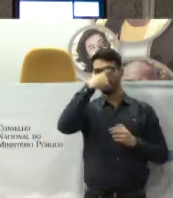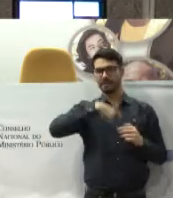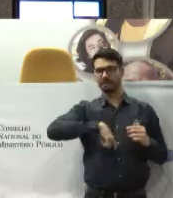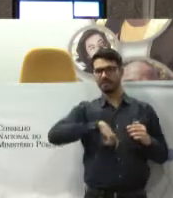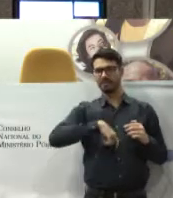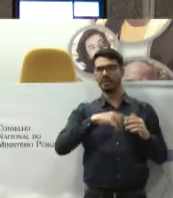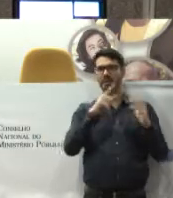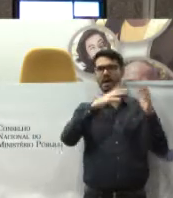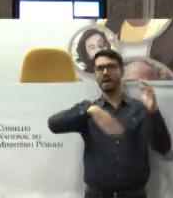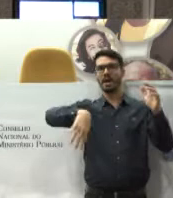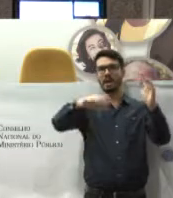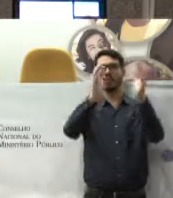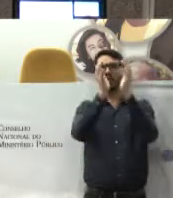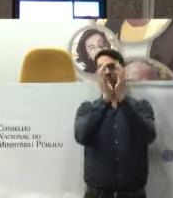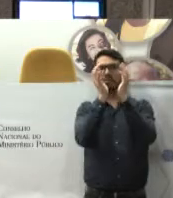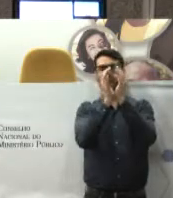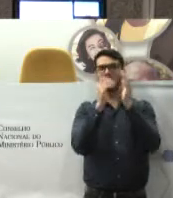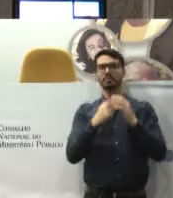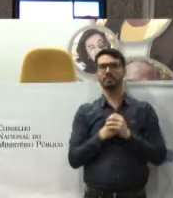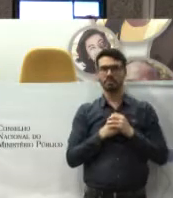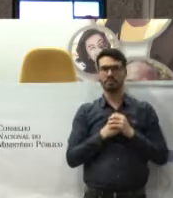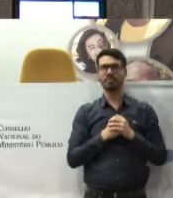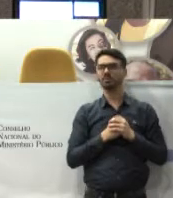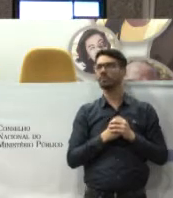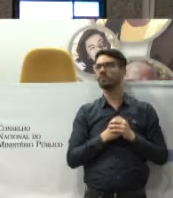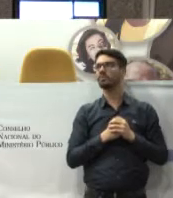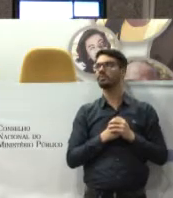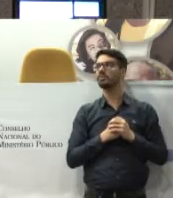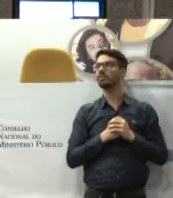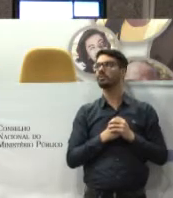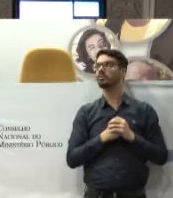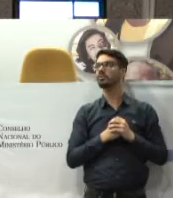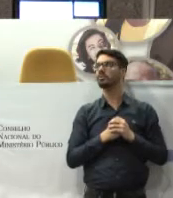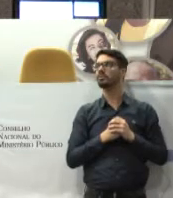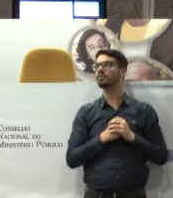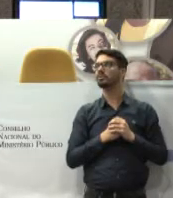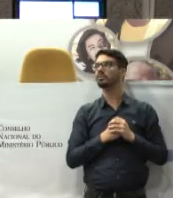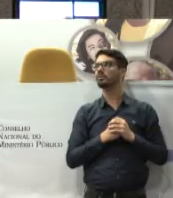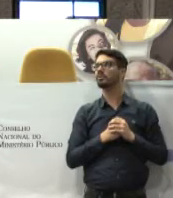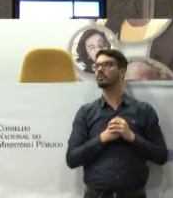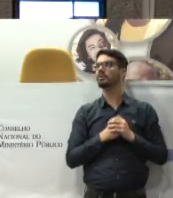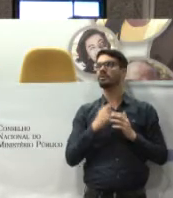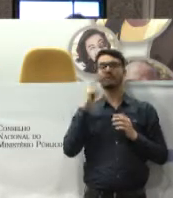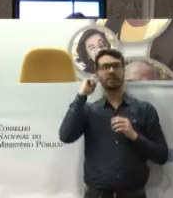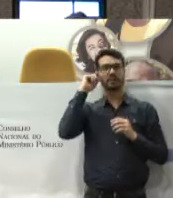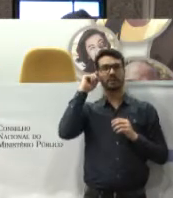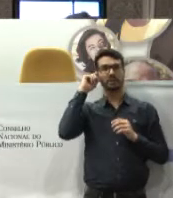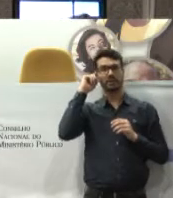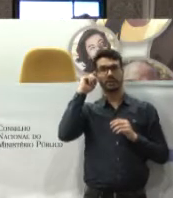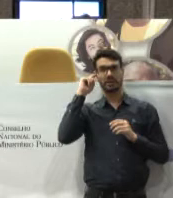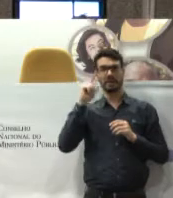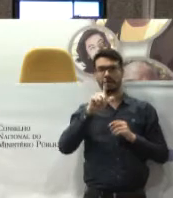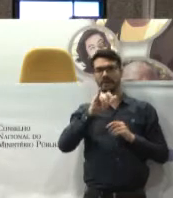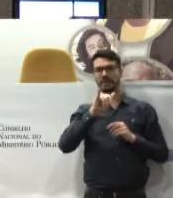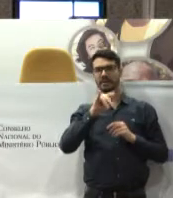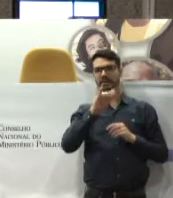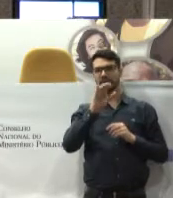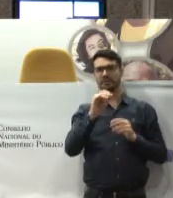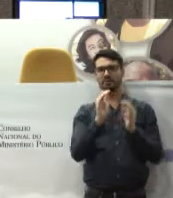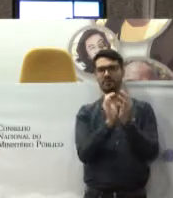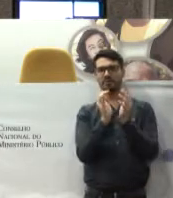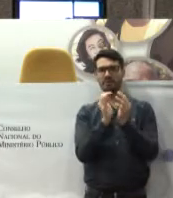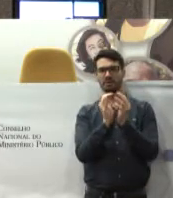a coletividade. Pois bem, a questão minha é que esses litígios coletivos se manifestam